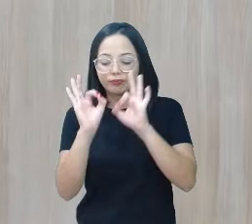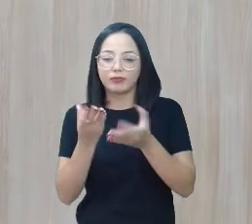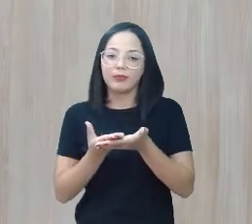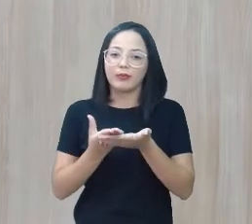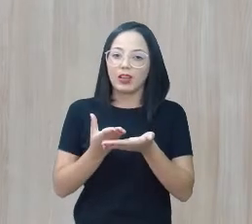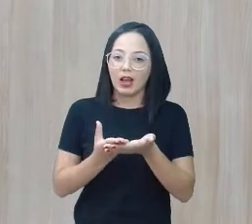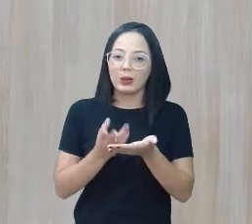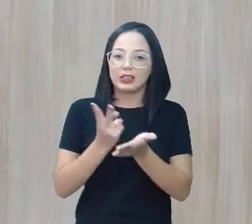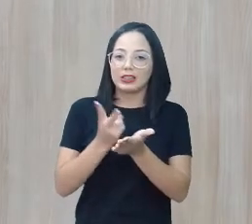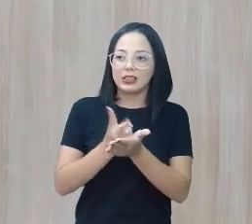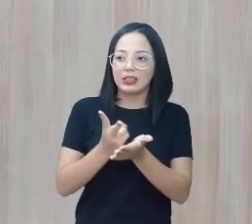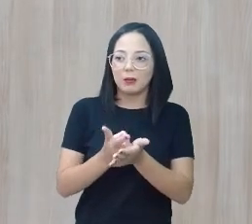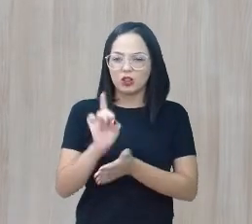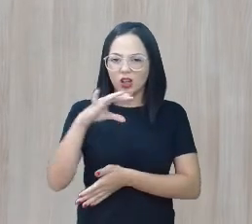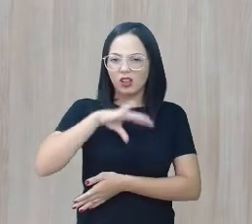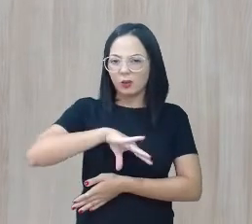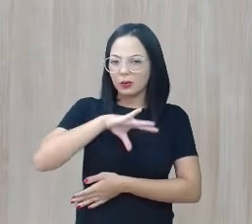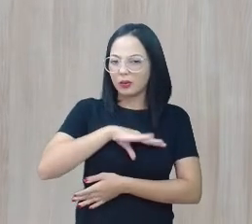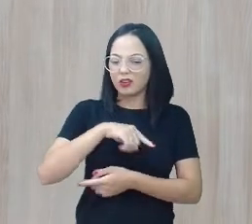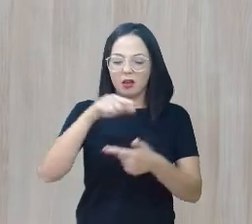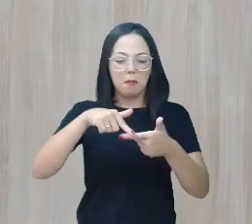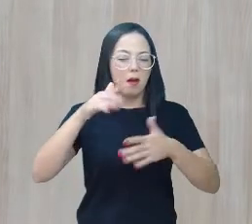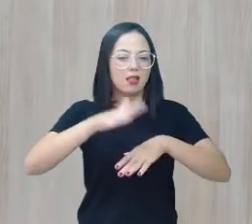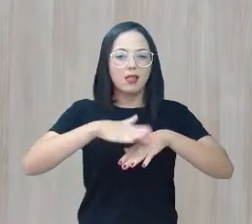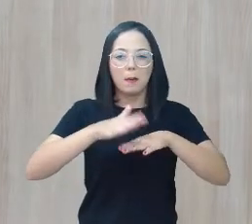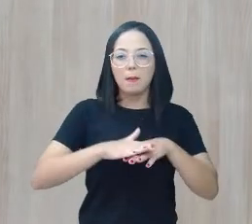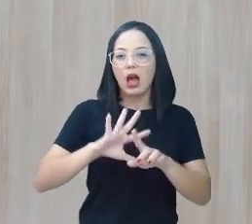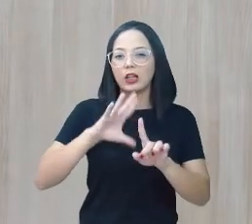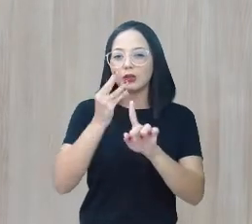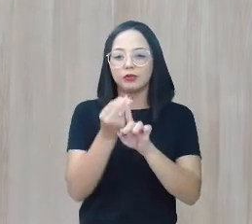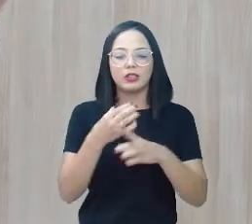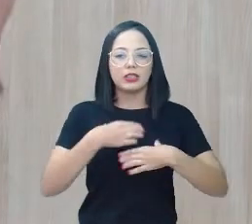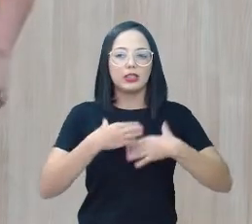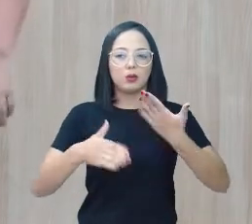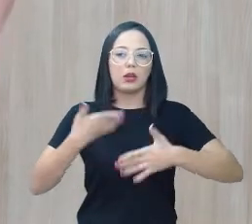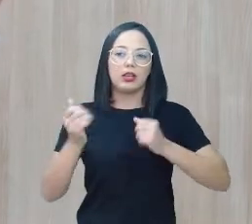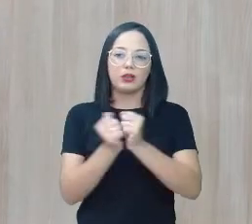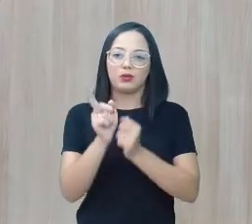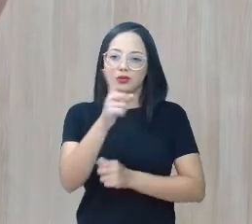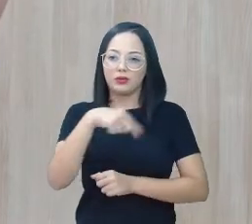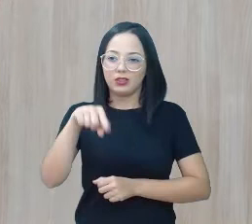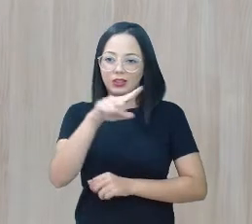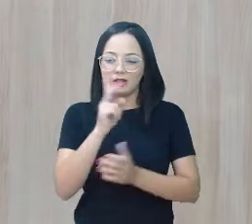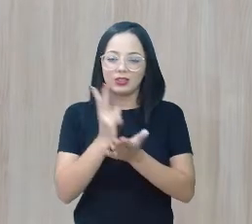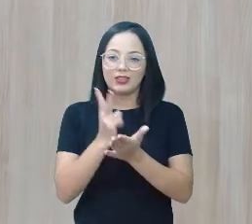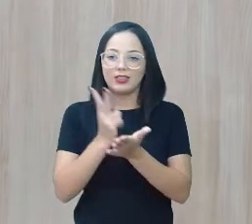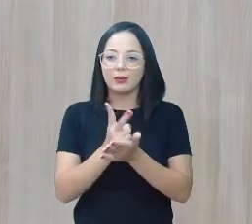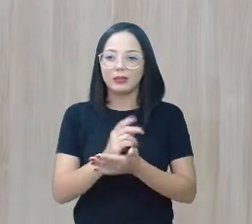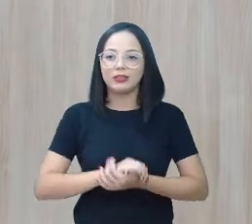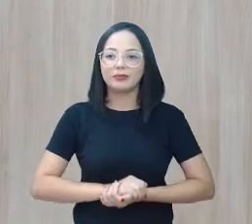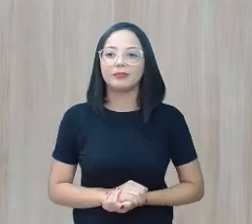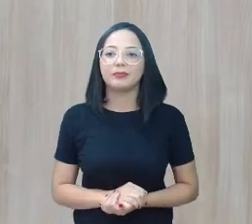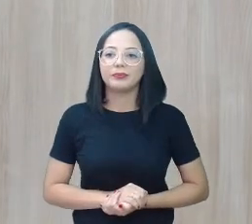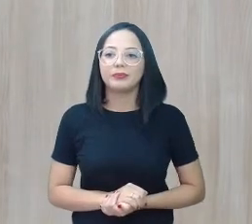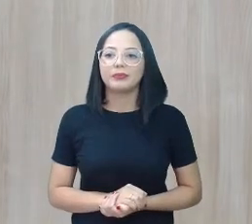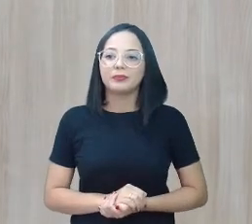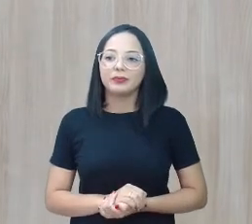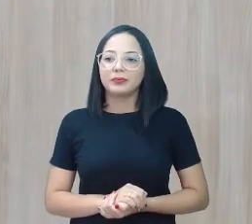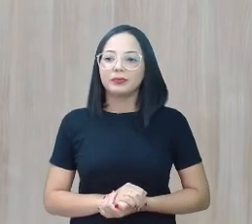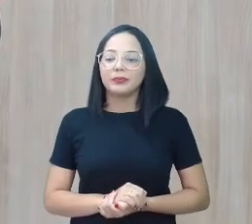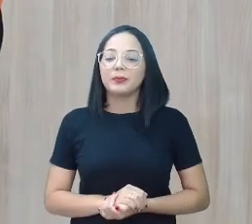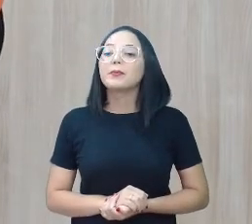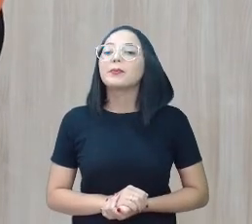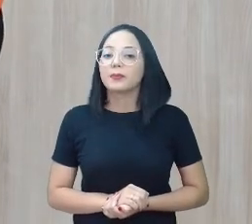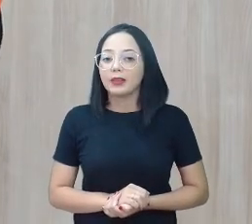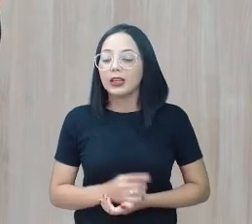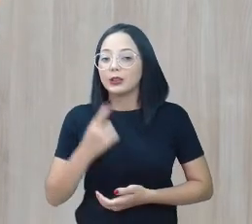às aulas, né? Não só de língua portuguesa, matemática, física, é uma alegria ter vocês, sempre. Então,